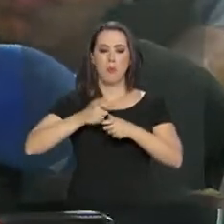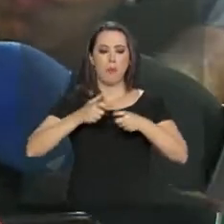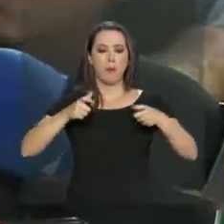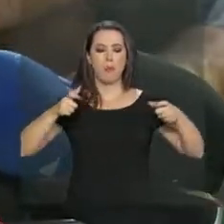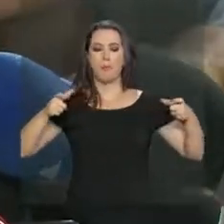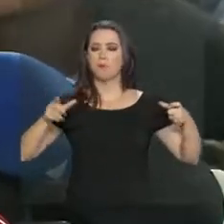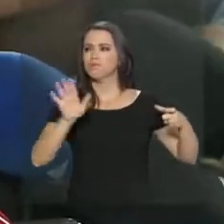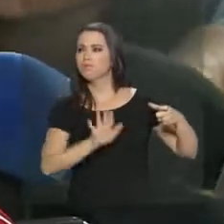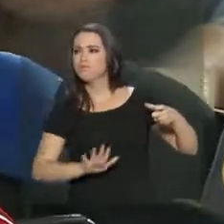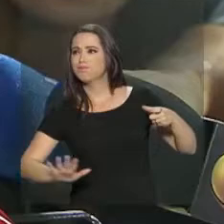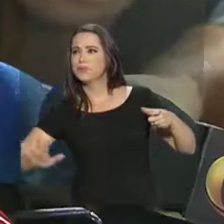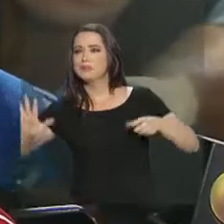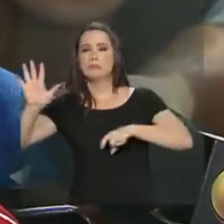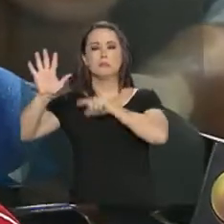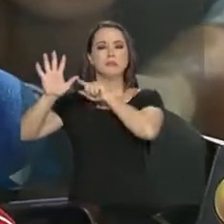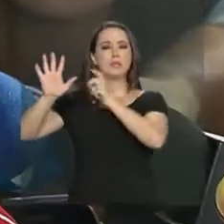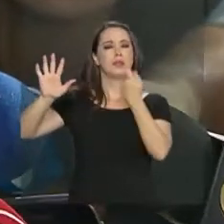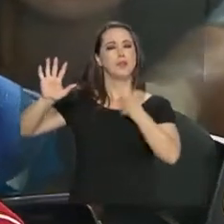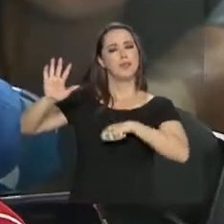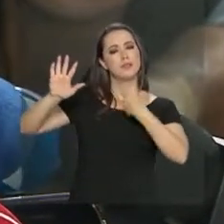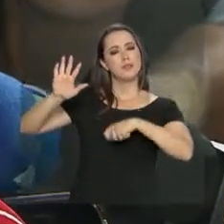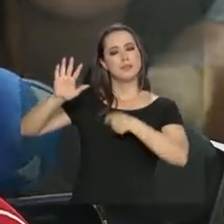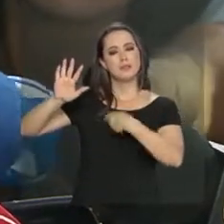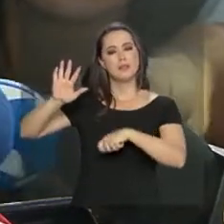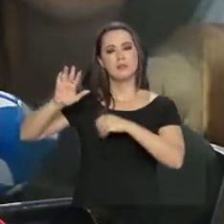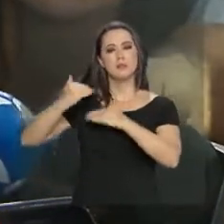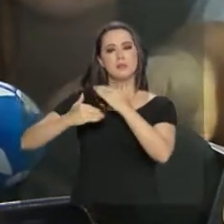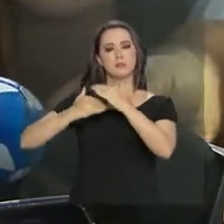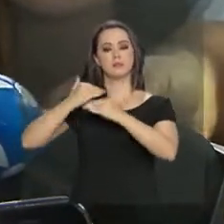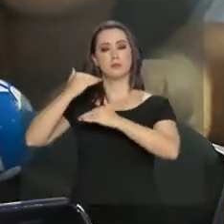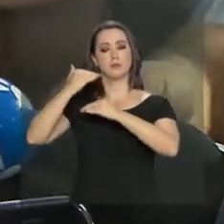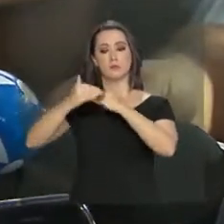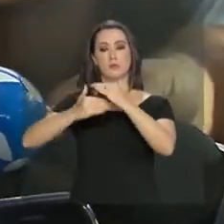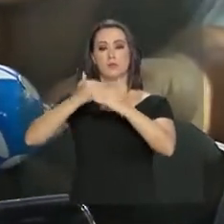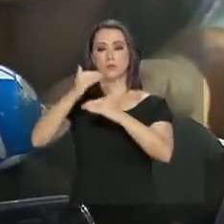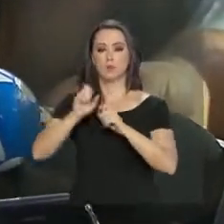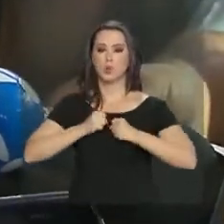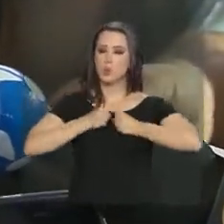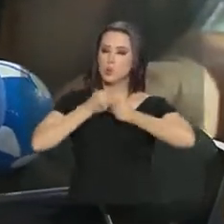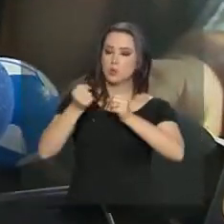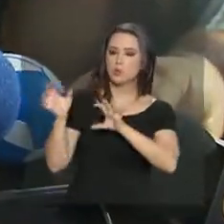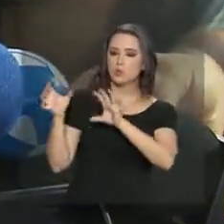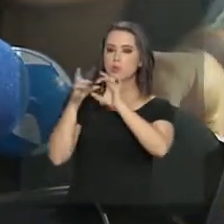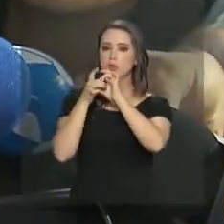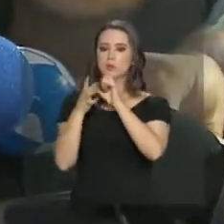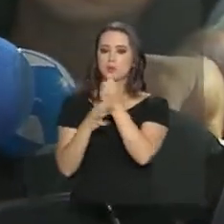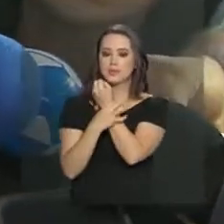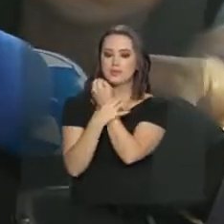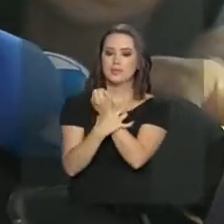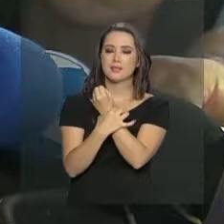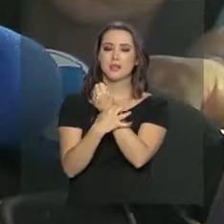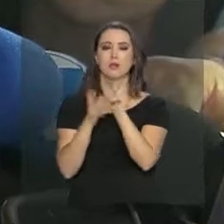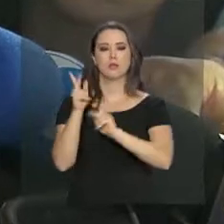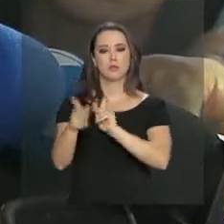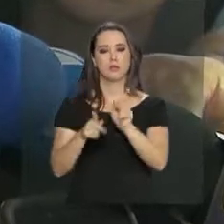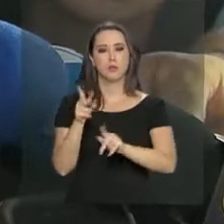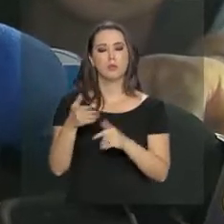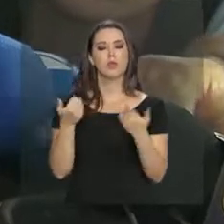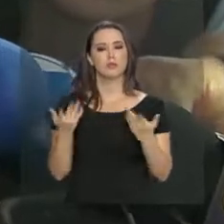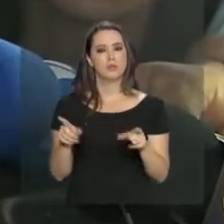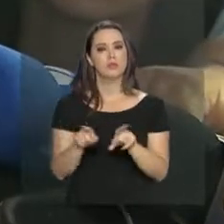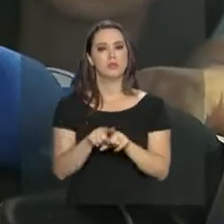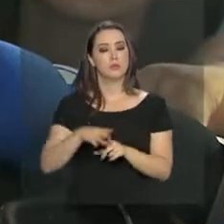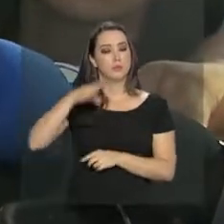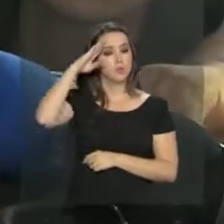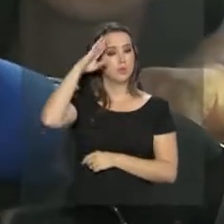do brasil com a necessidade crescente de um esforço conjugado de segurança pública e naquilo que as suas